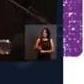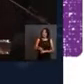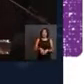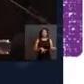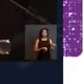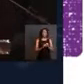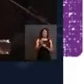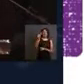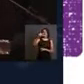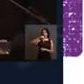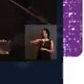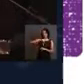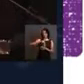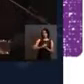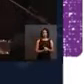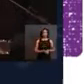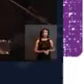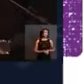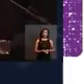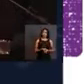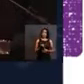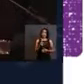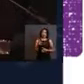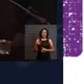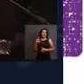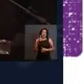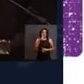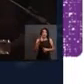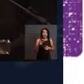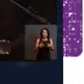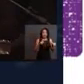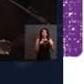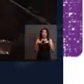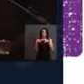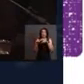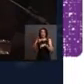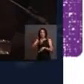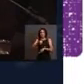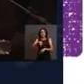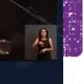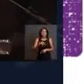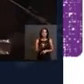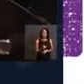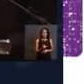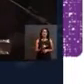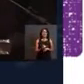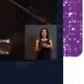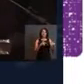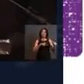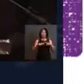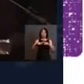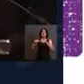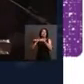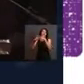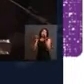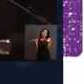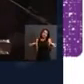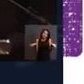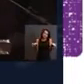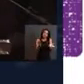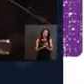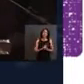preparados, que não conseguiam ali fazer um bom aproveitamento dos recursos que tinham à sua